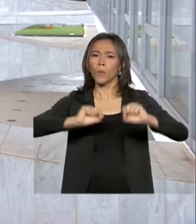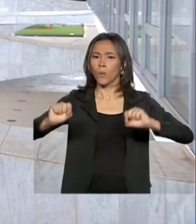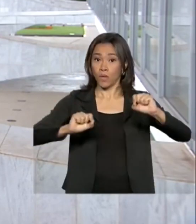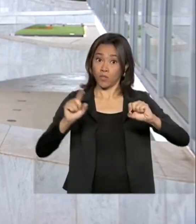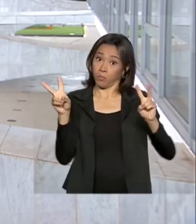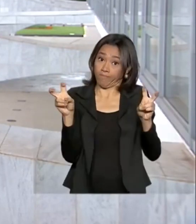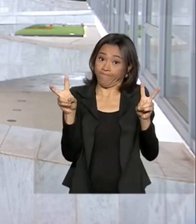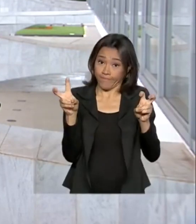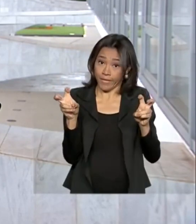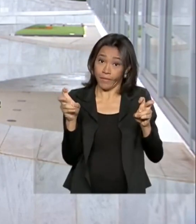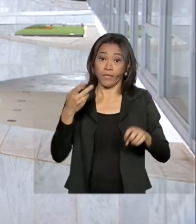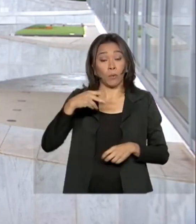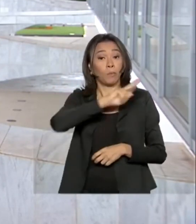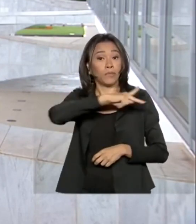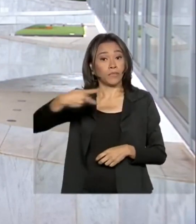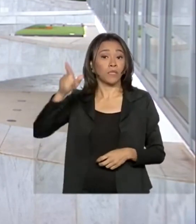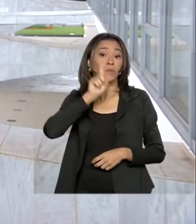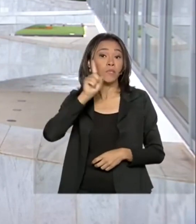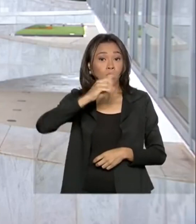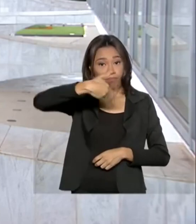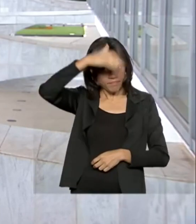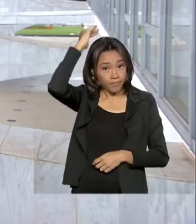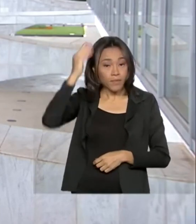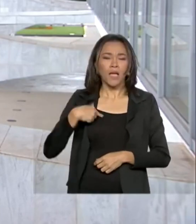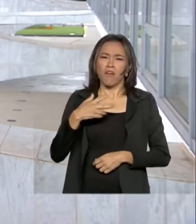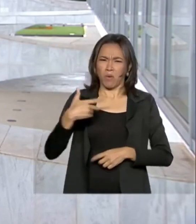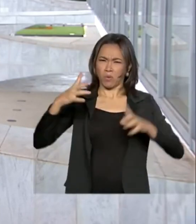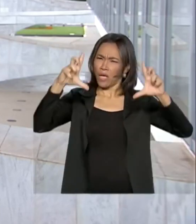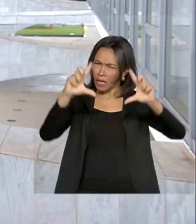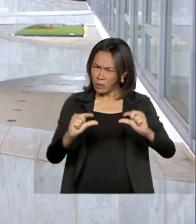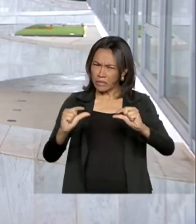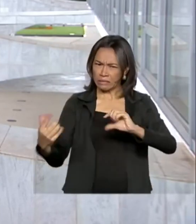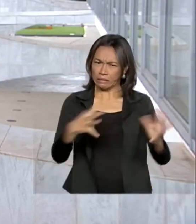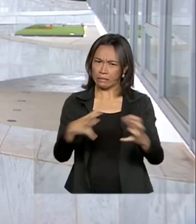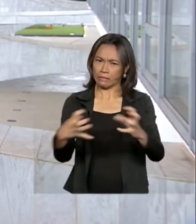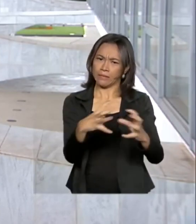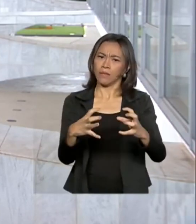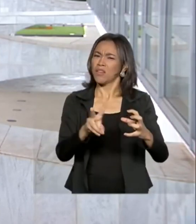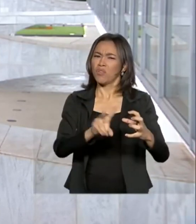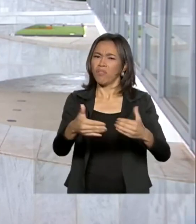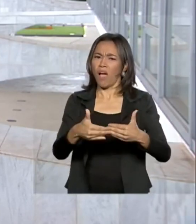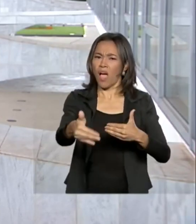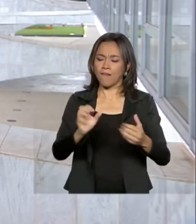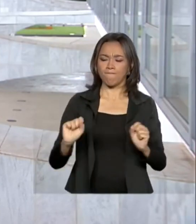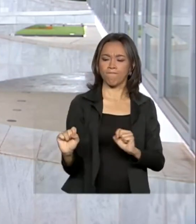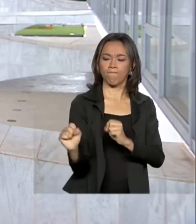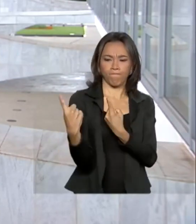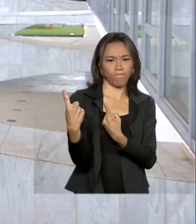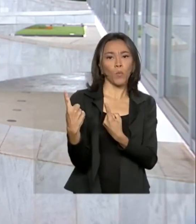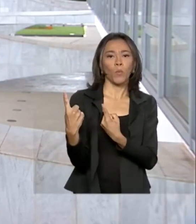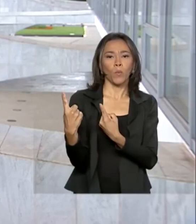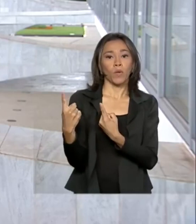este assunto. Donald Trump decidiu reduzir a tensão entre os dois países ao afirmar que não vai revidar militarmente